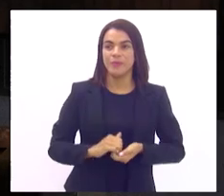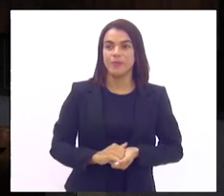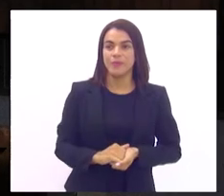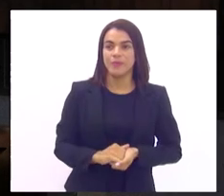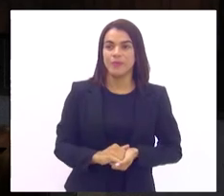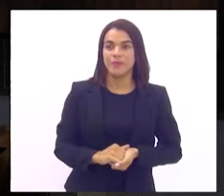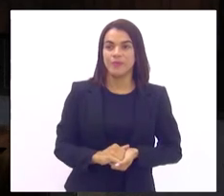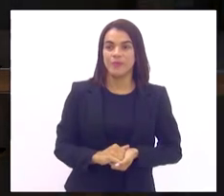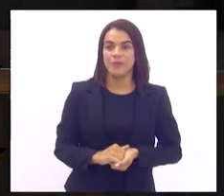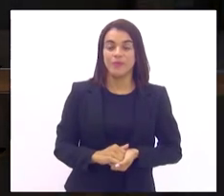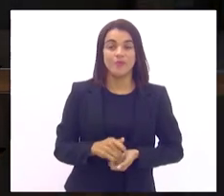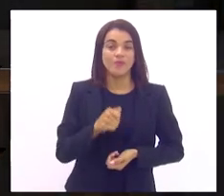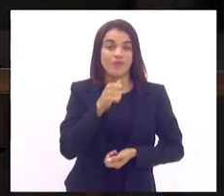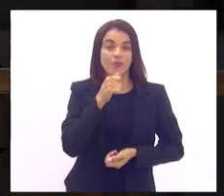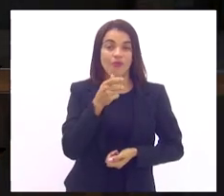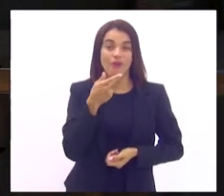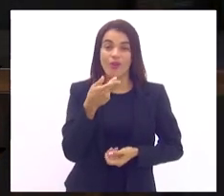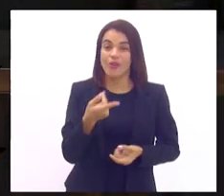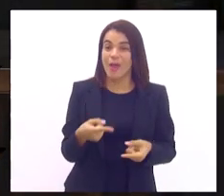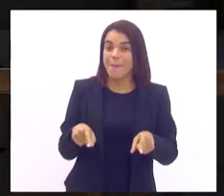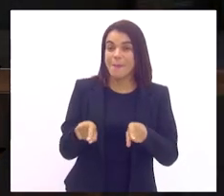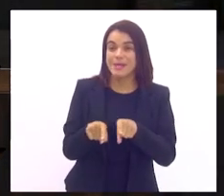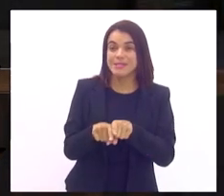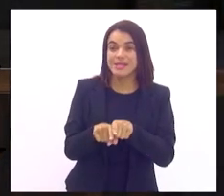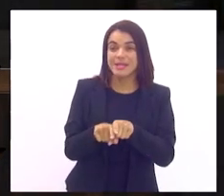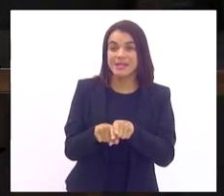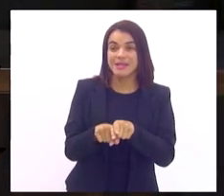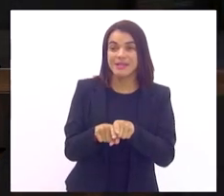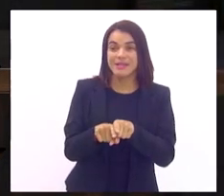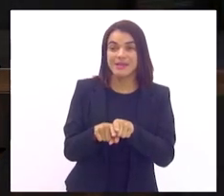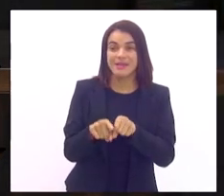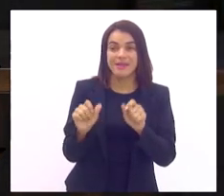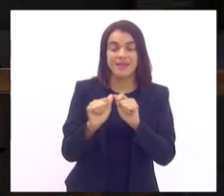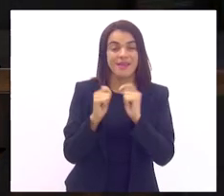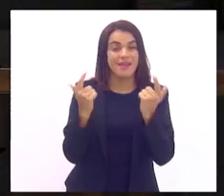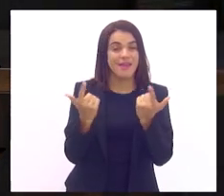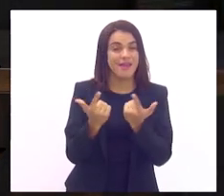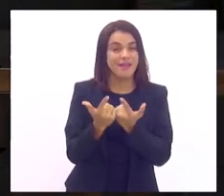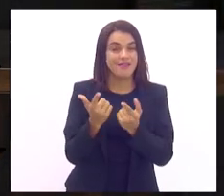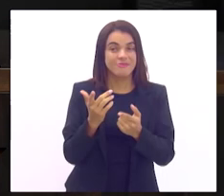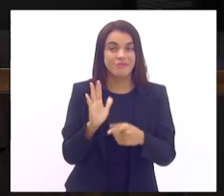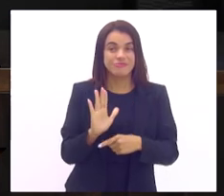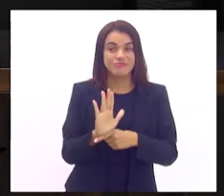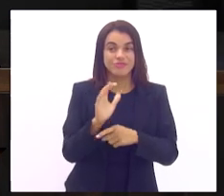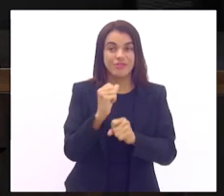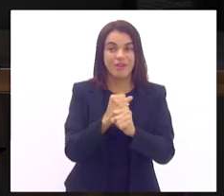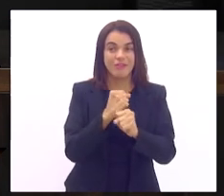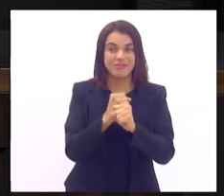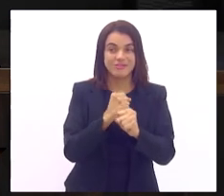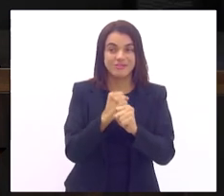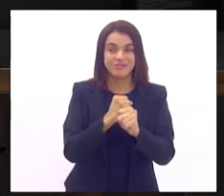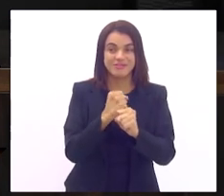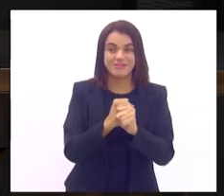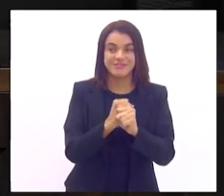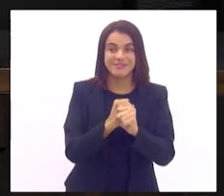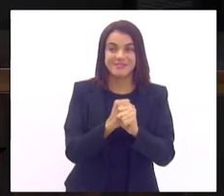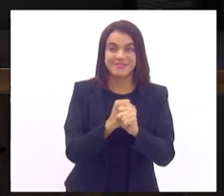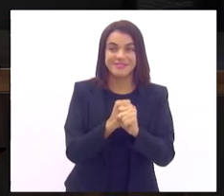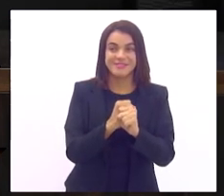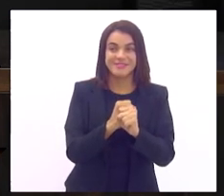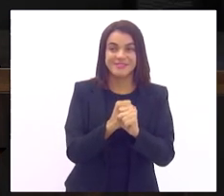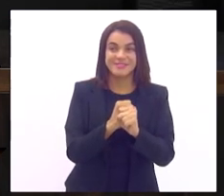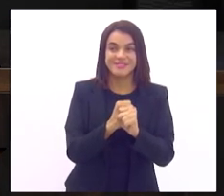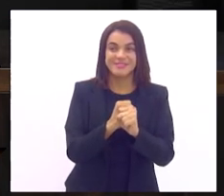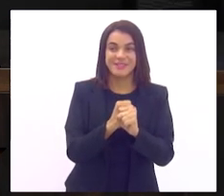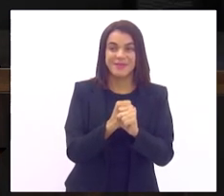Você acabou não falando da parceria que a gente está ajudando a construir, né? Deixa para o Romário falar. Rapaz, mas tem